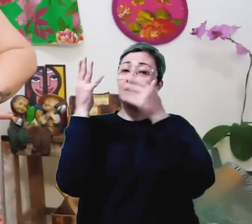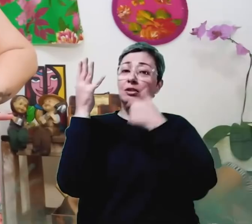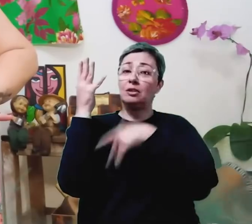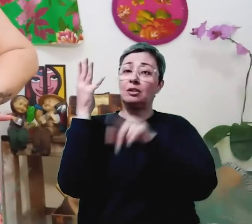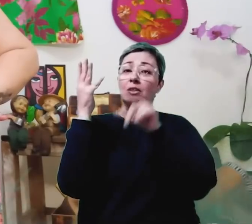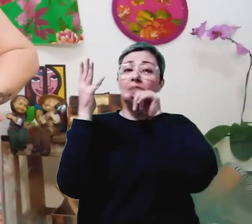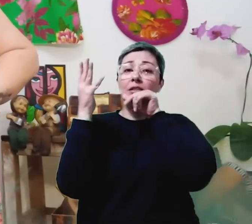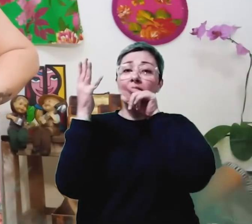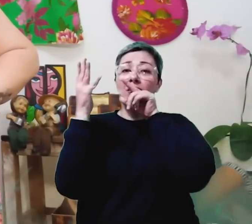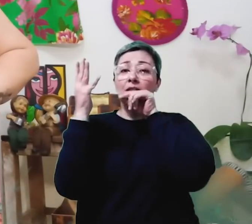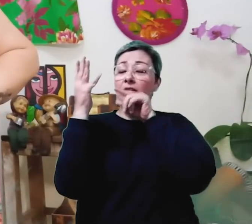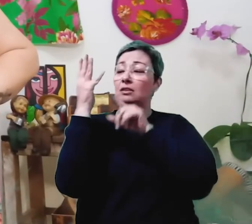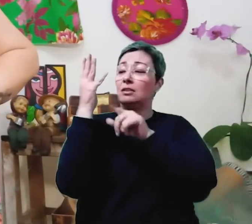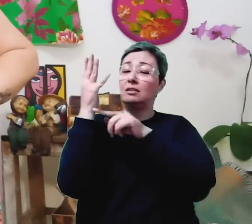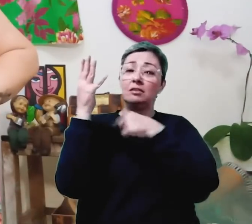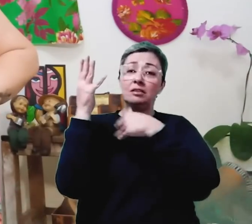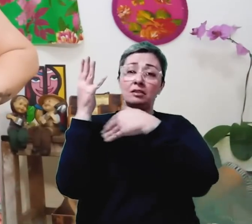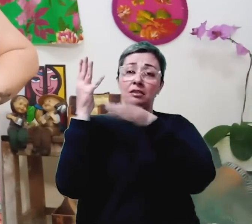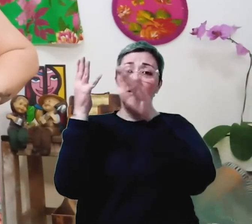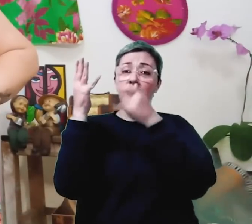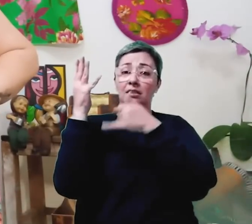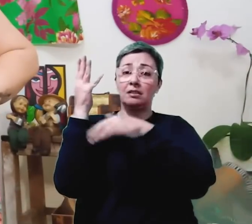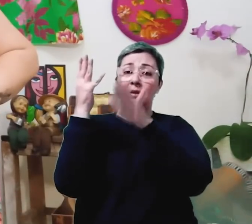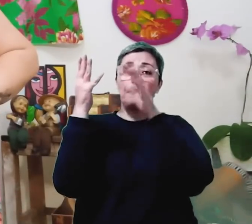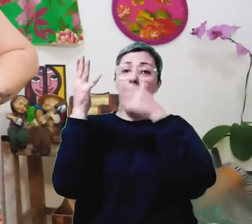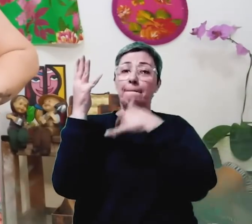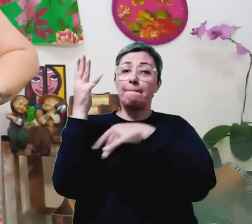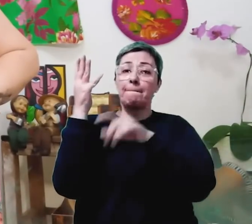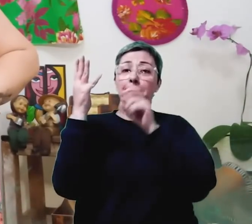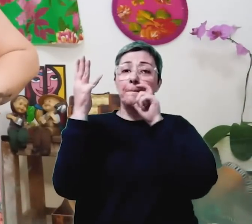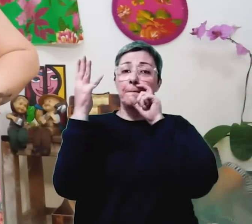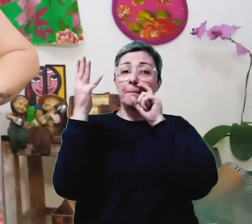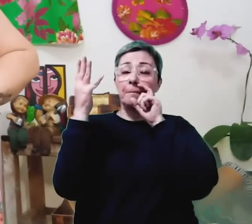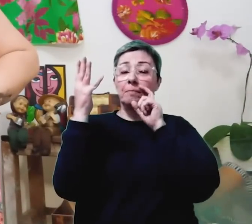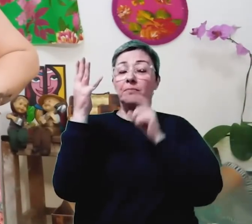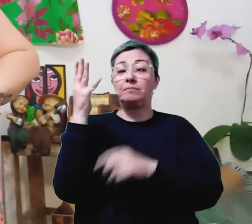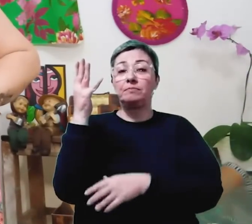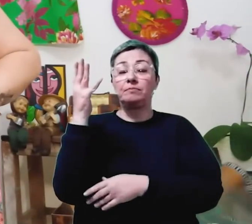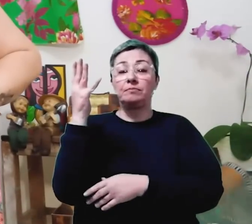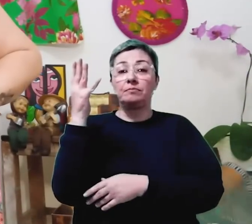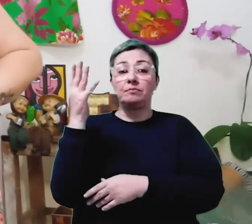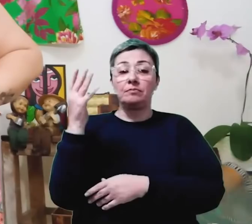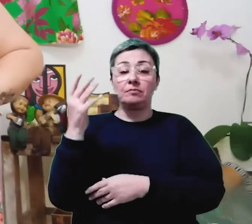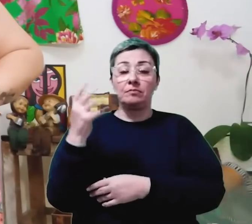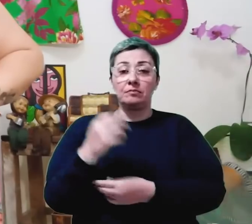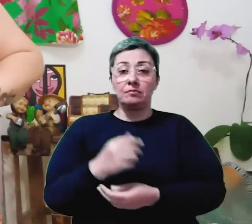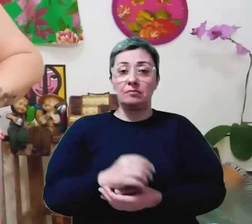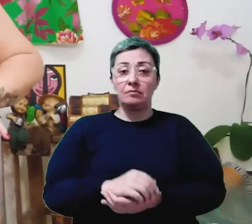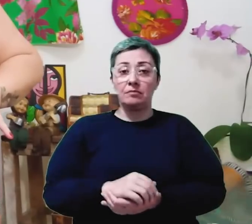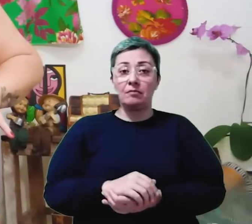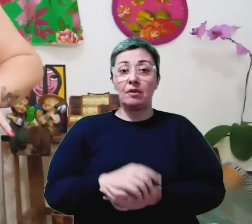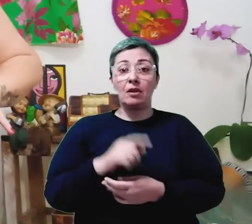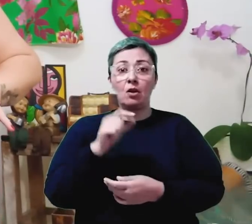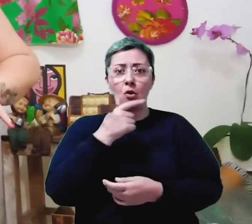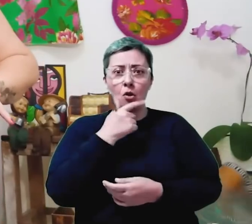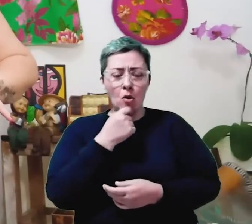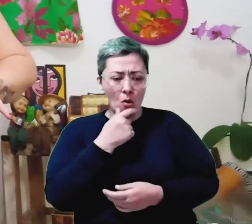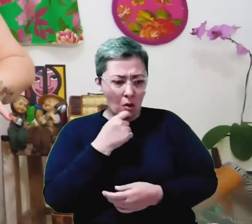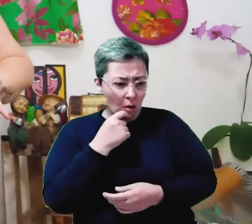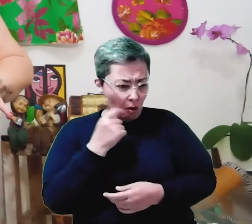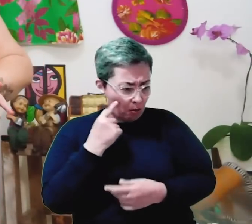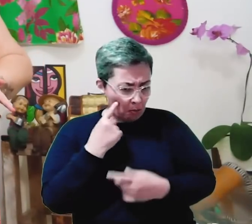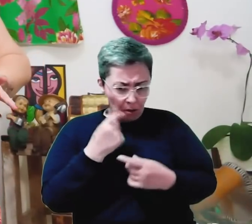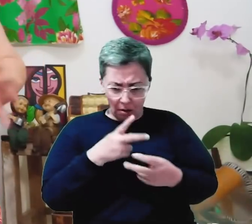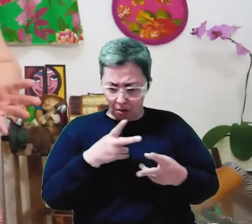xô, passarinho da figueira do meu pai. O jardineiro, ao